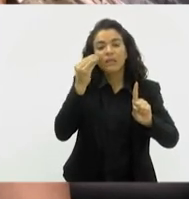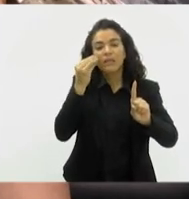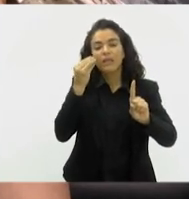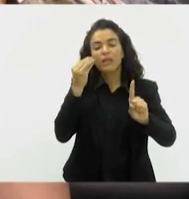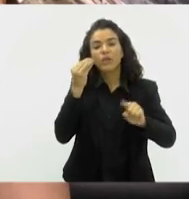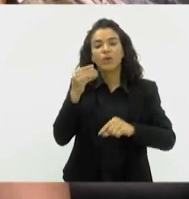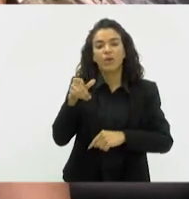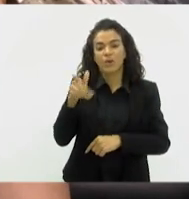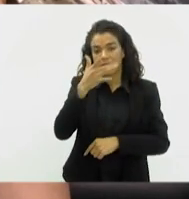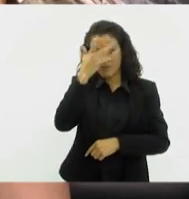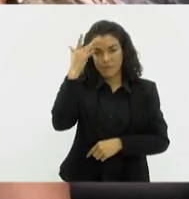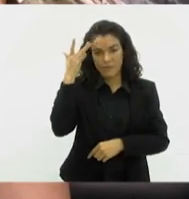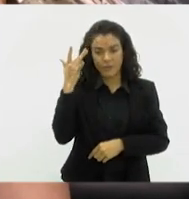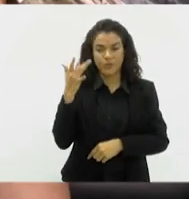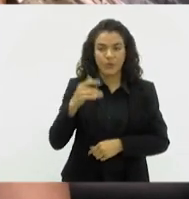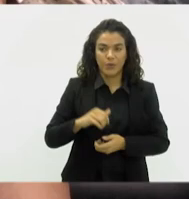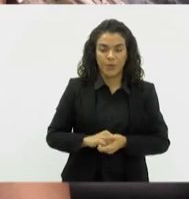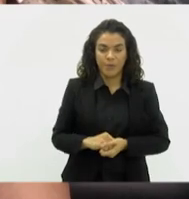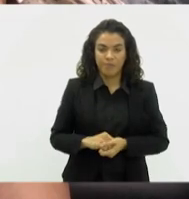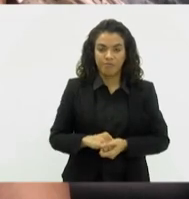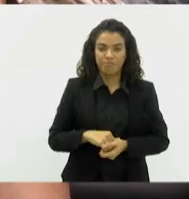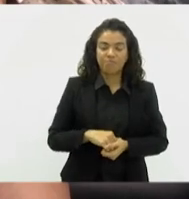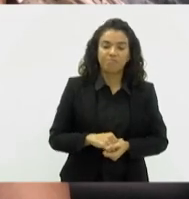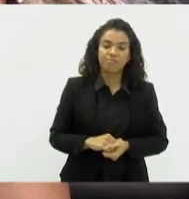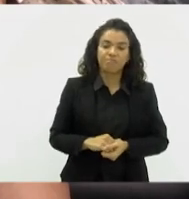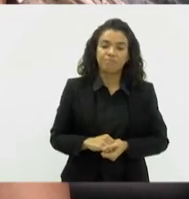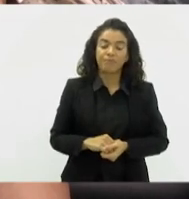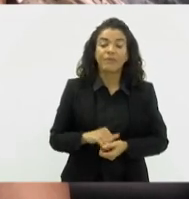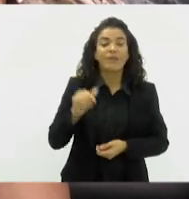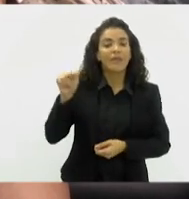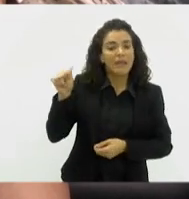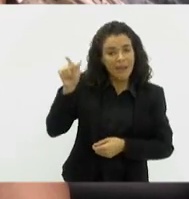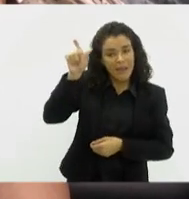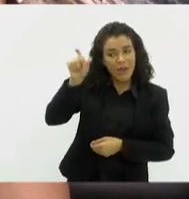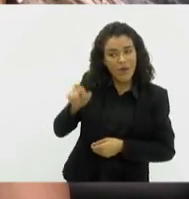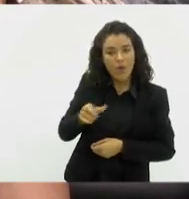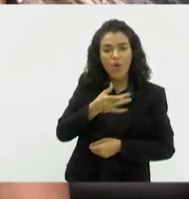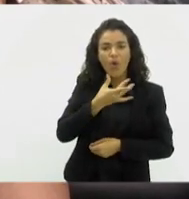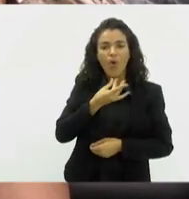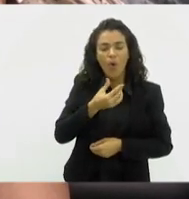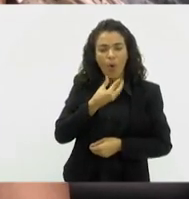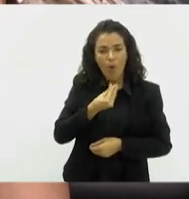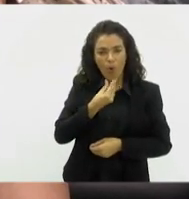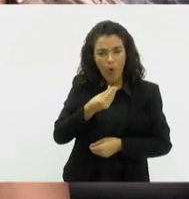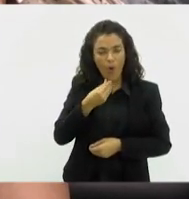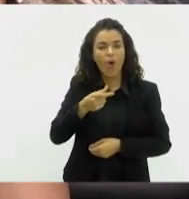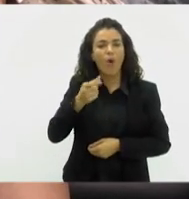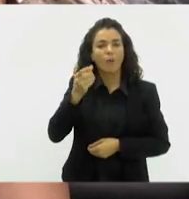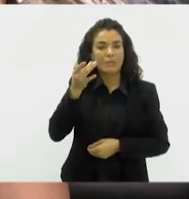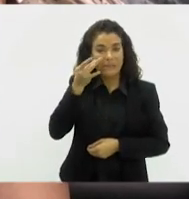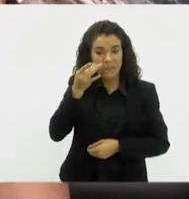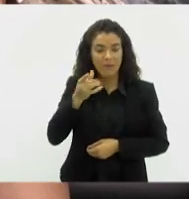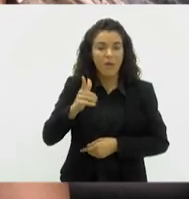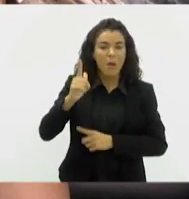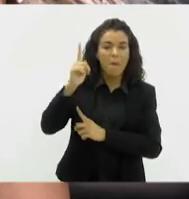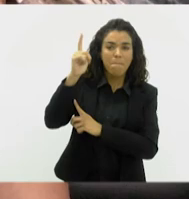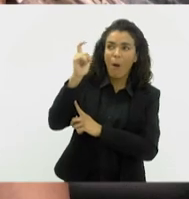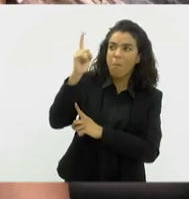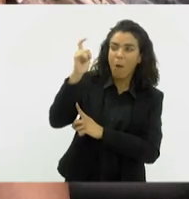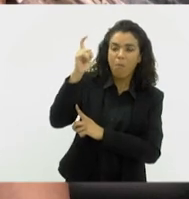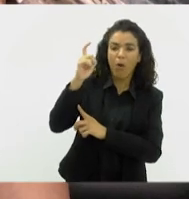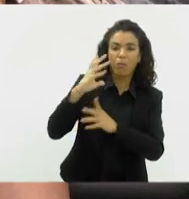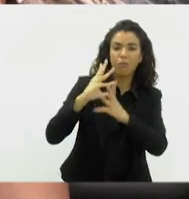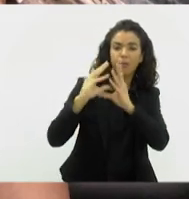até as pessoas que estavam cometendo esse assalto. E ele disse que essa pessoa deu um tiro para o alto e se evadiu do